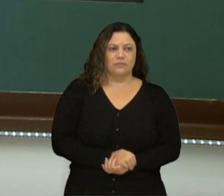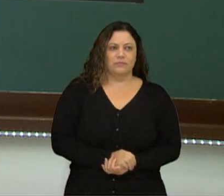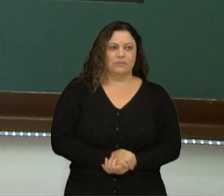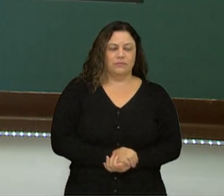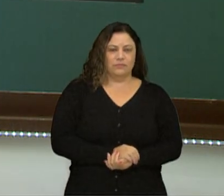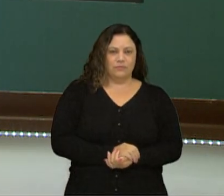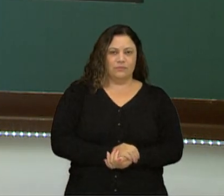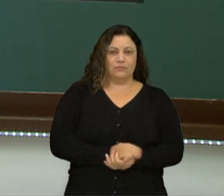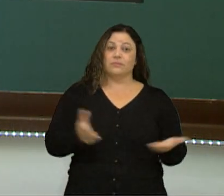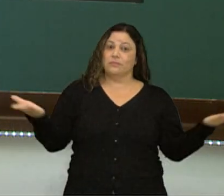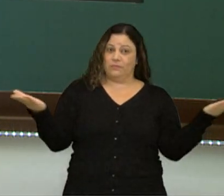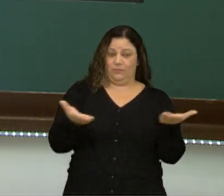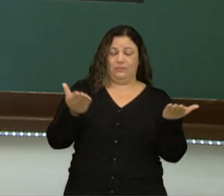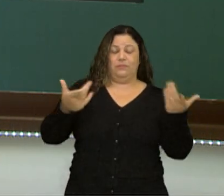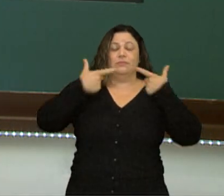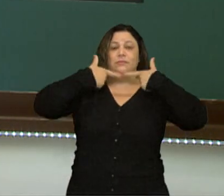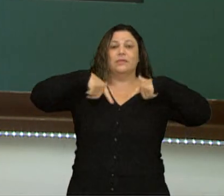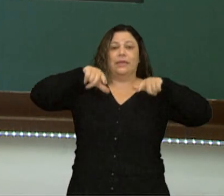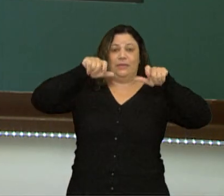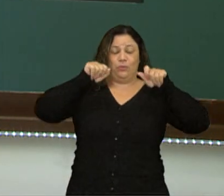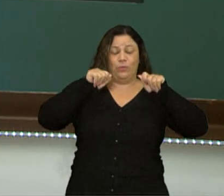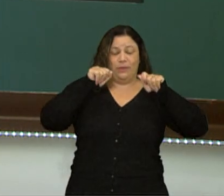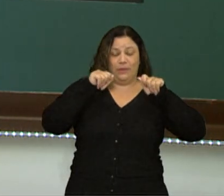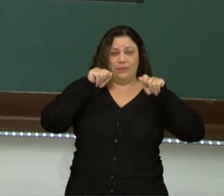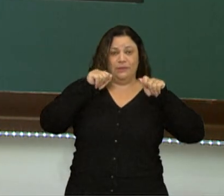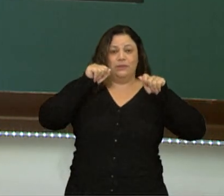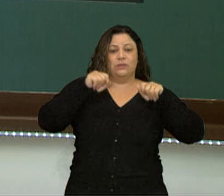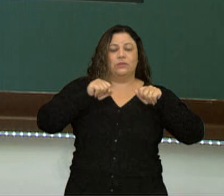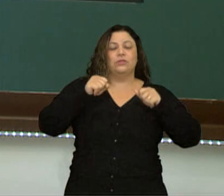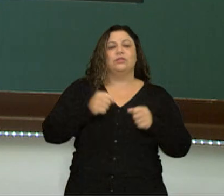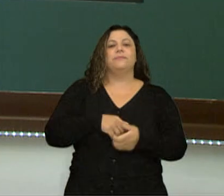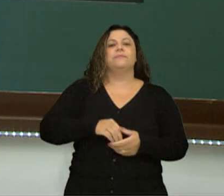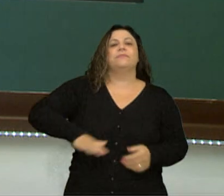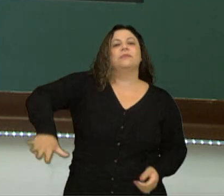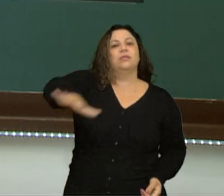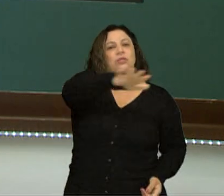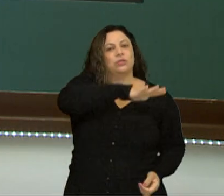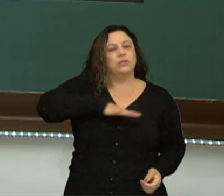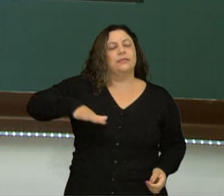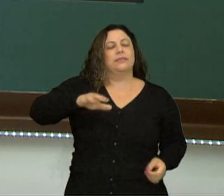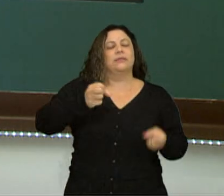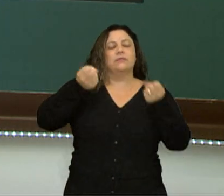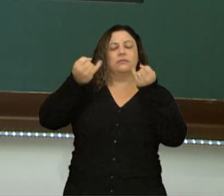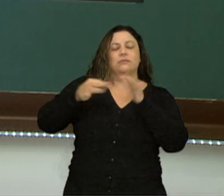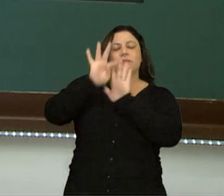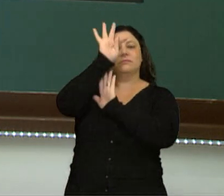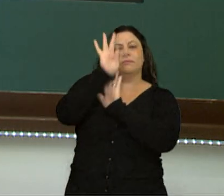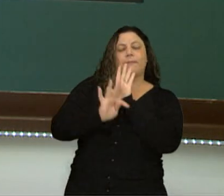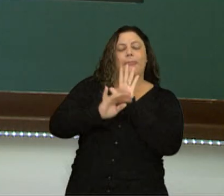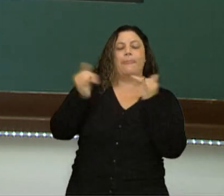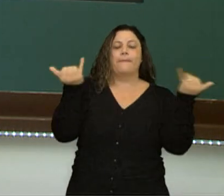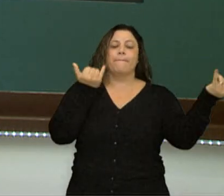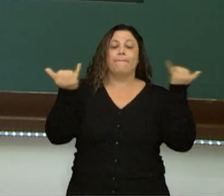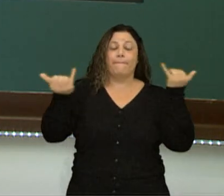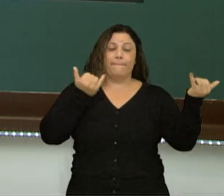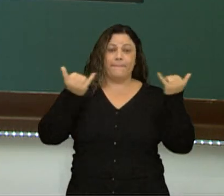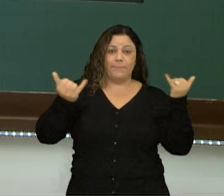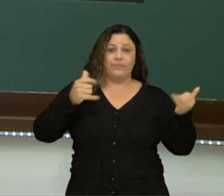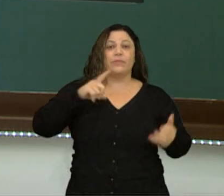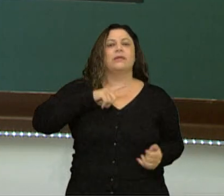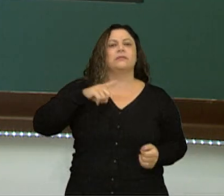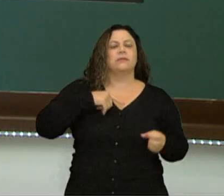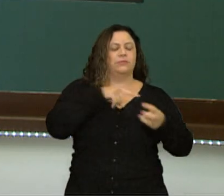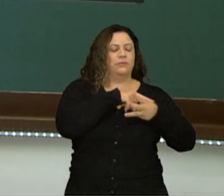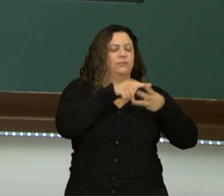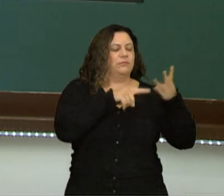Então, quando nós falamos de linguagem, de forma geral, para falar sobre texto informativo, nós temos 3